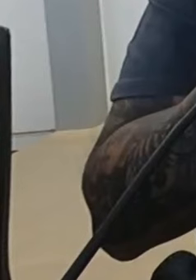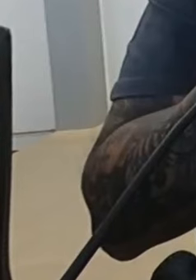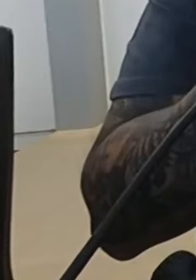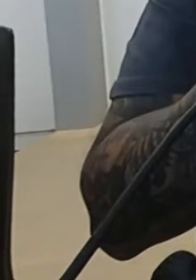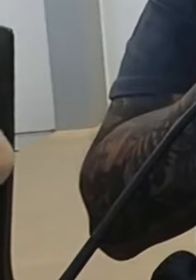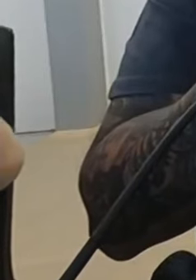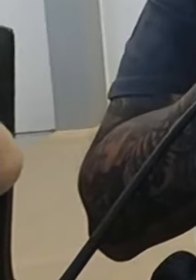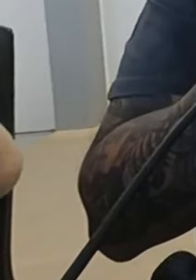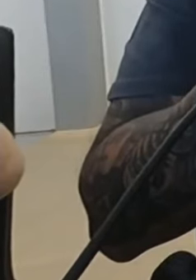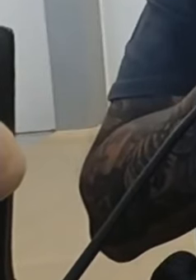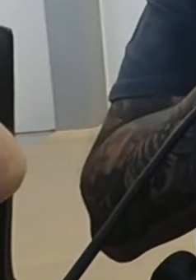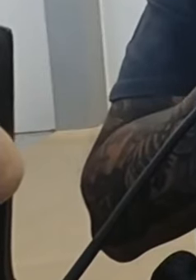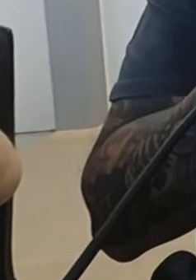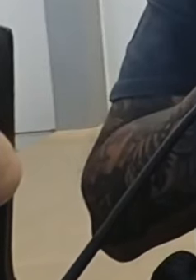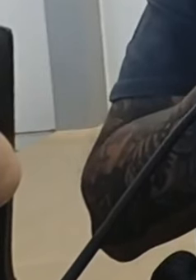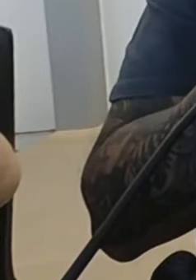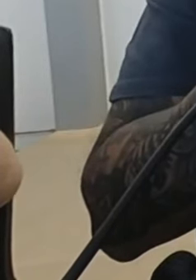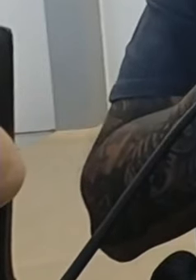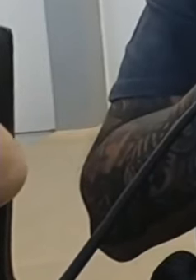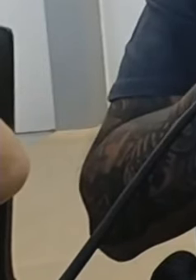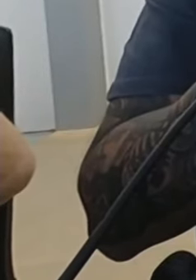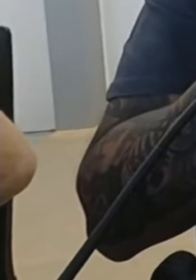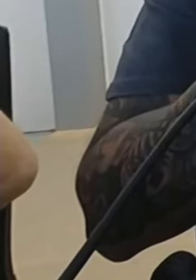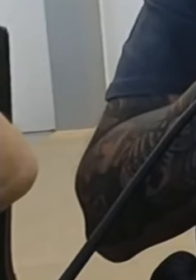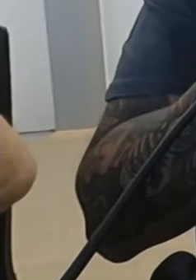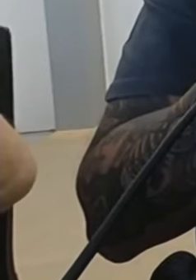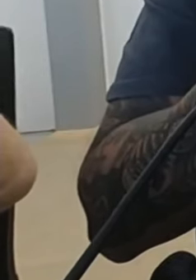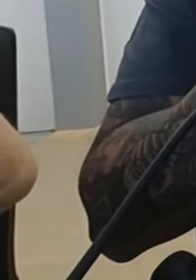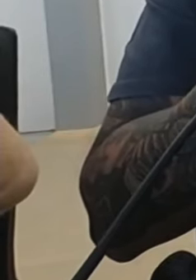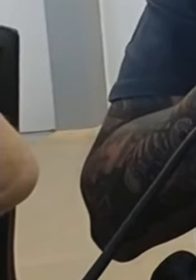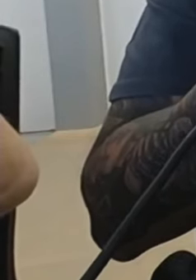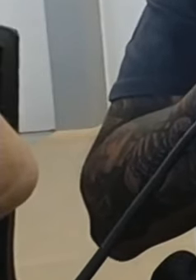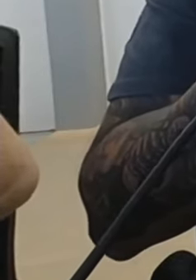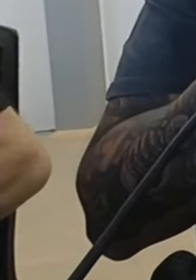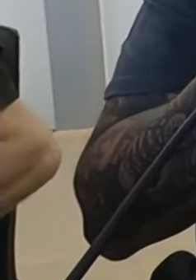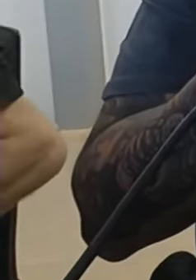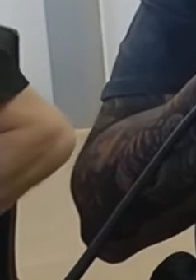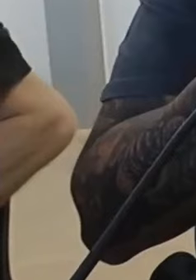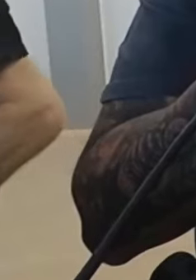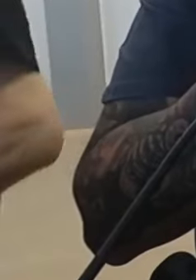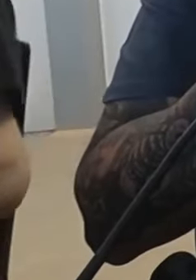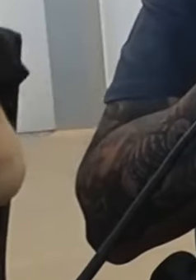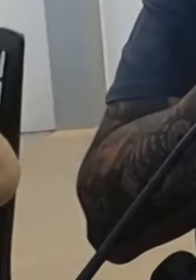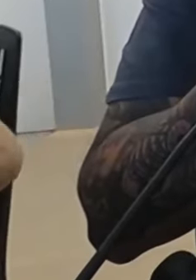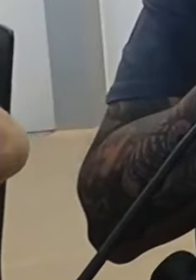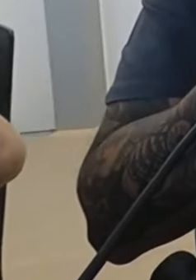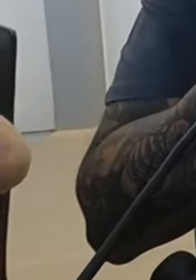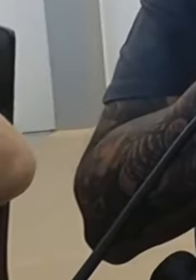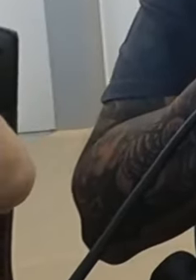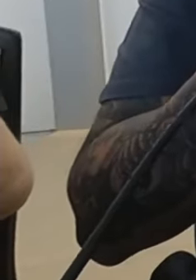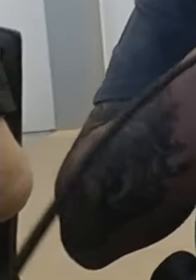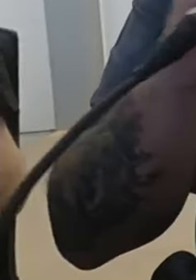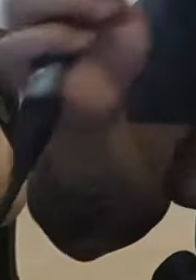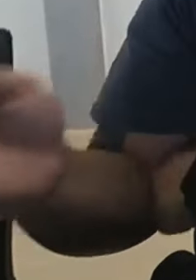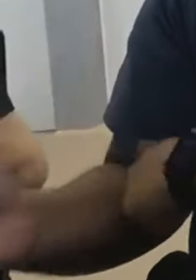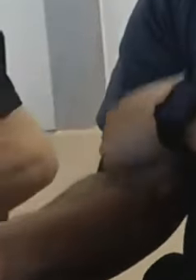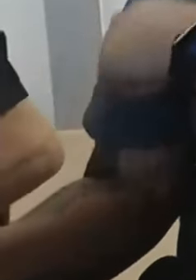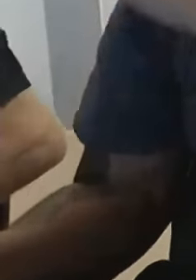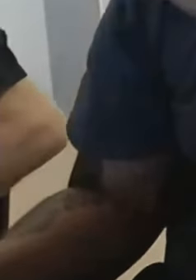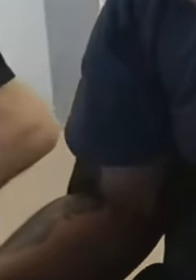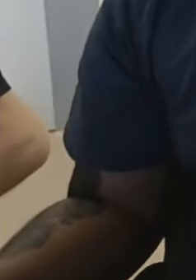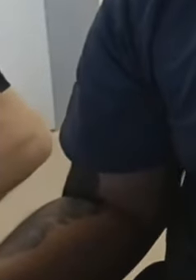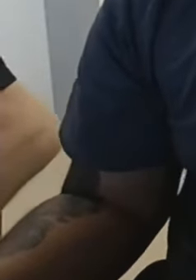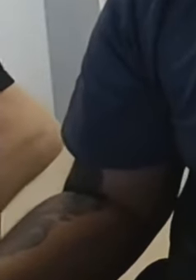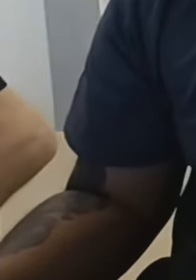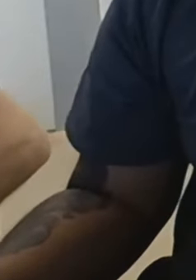o Cruzeiro vai tentando o ataque dinando tentou chega ali a Zaga faz o corte Cruzeiro pode tentar recuperar recupera o Cruzeiro ótima